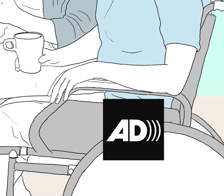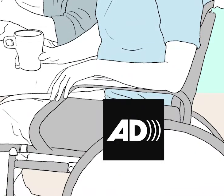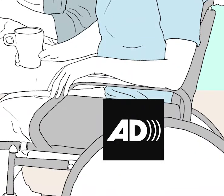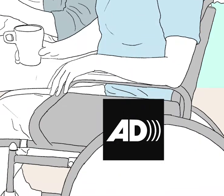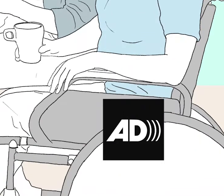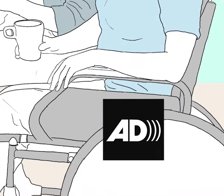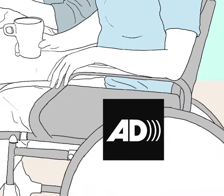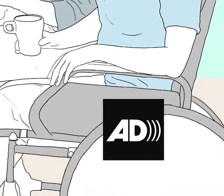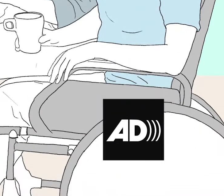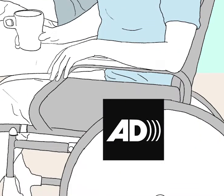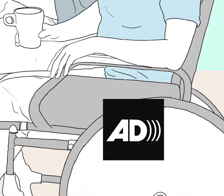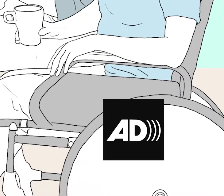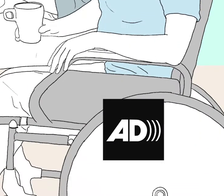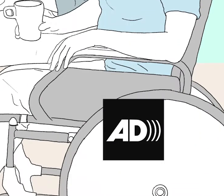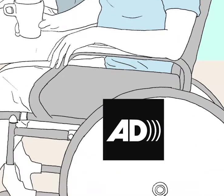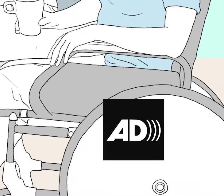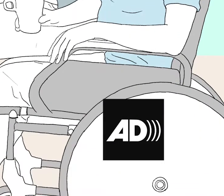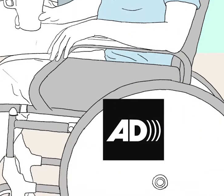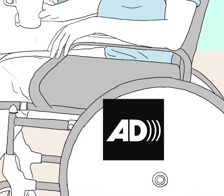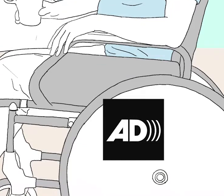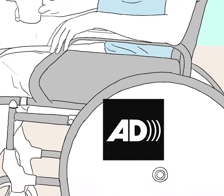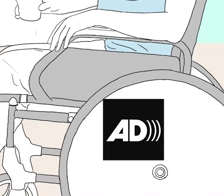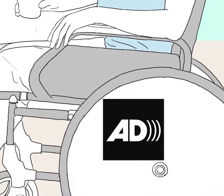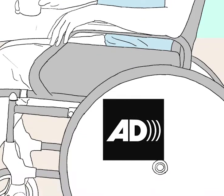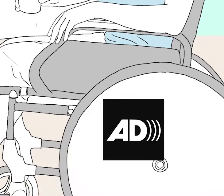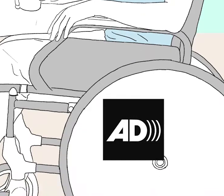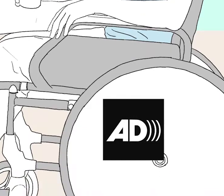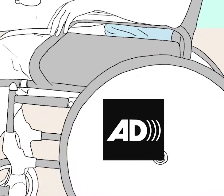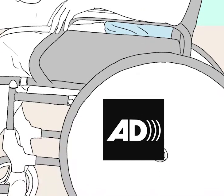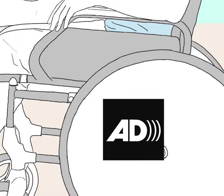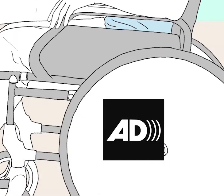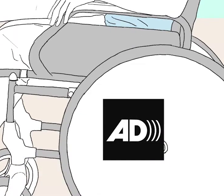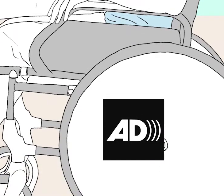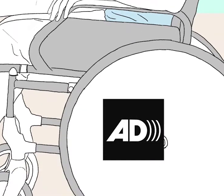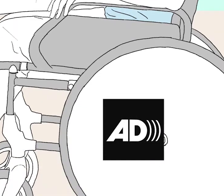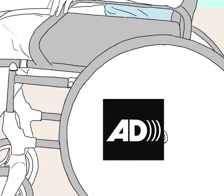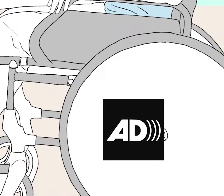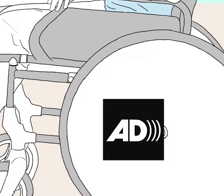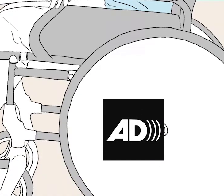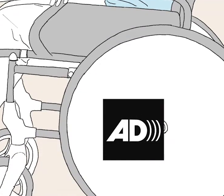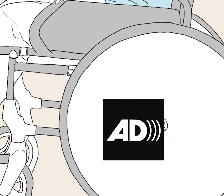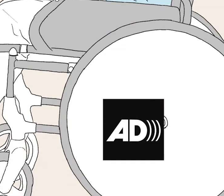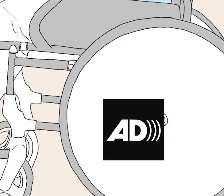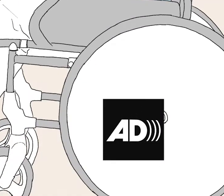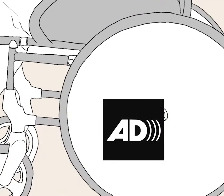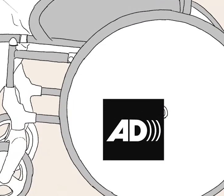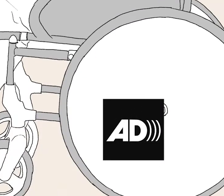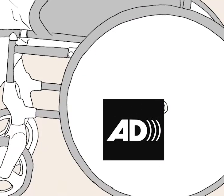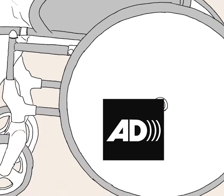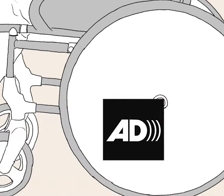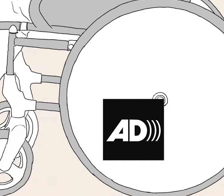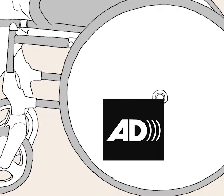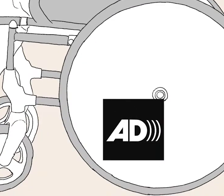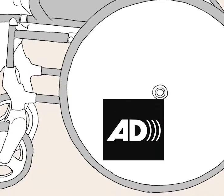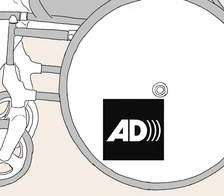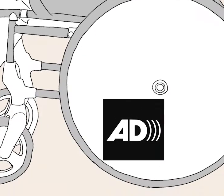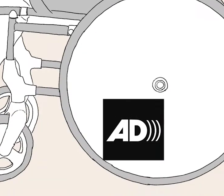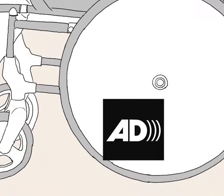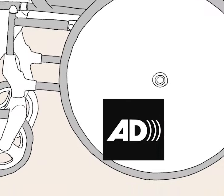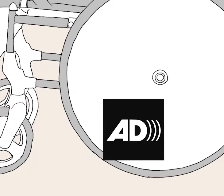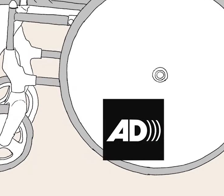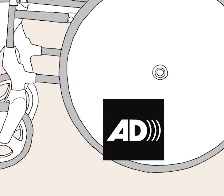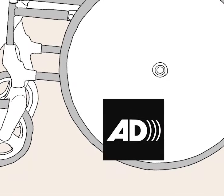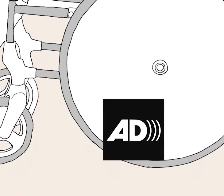na mesa. Ao fundo, 2 jovens de pernas cruzadas e à direita, uma mulher em cadeira de rodas.